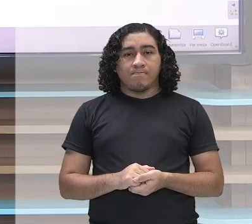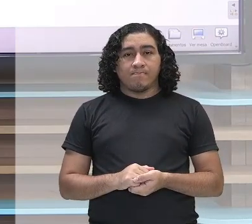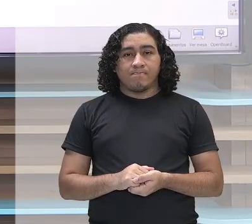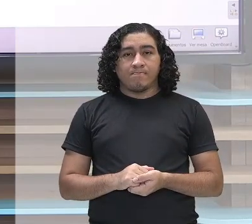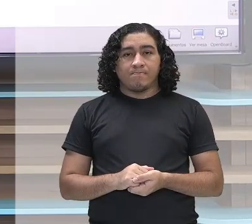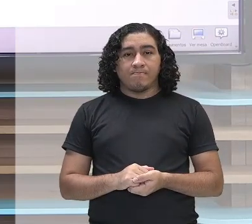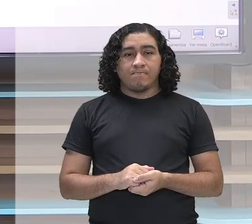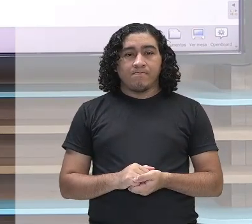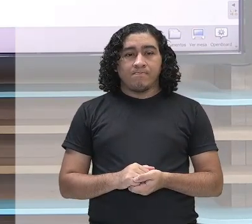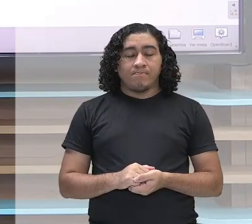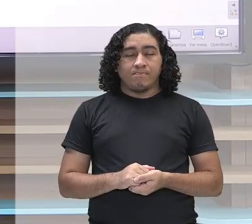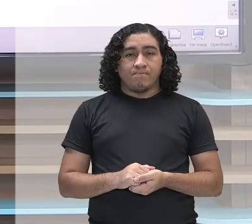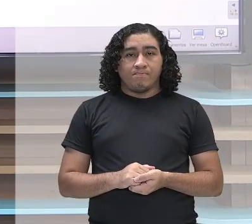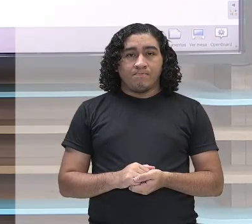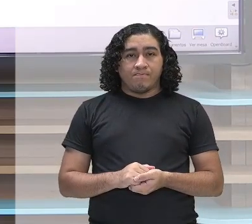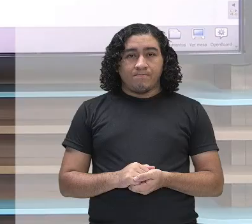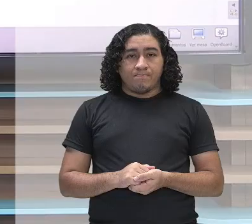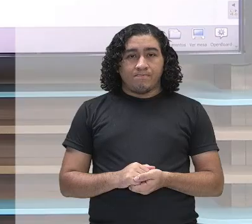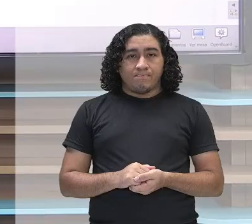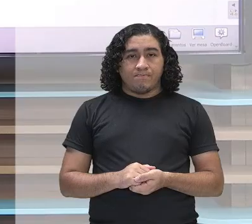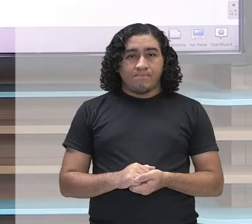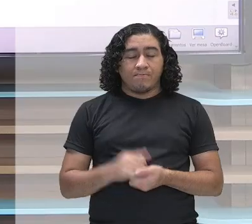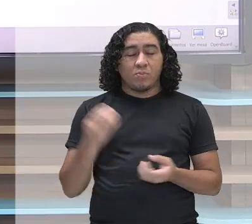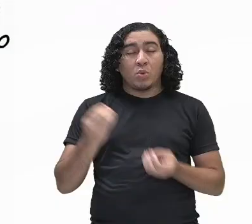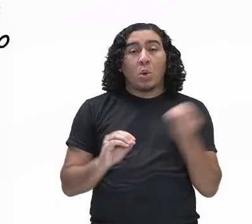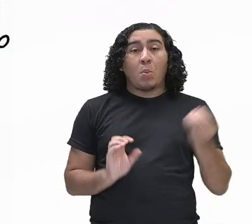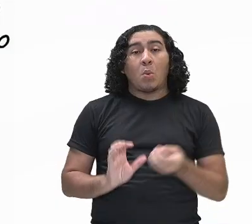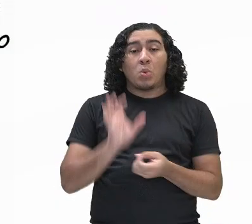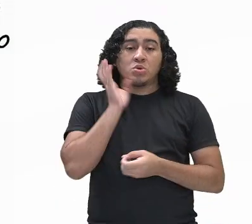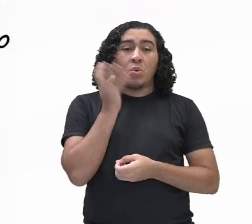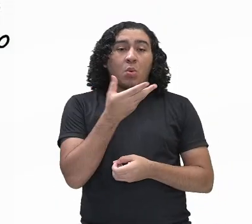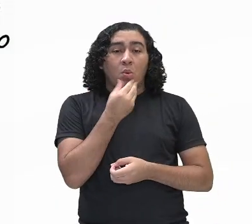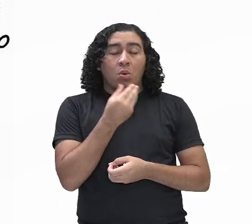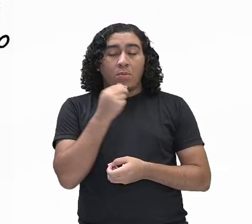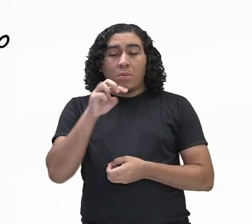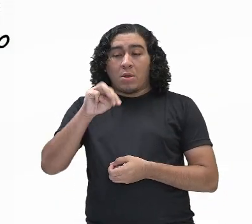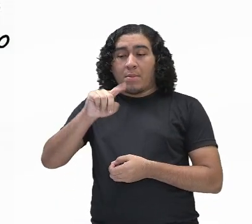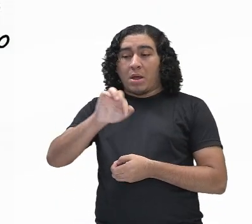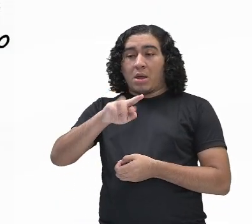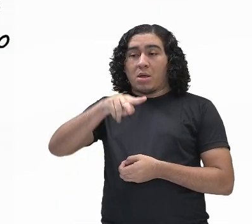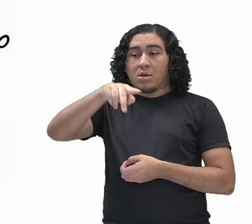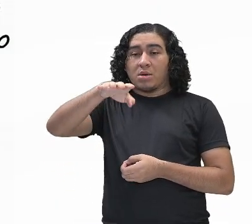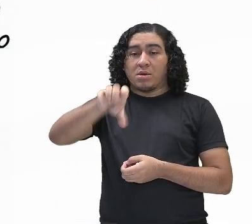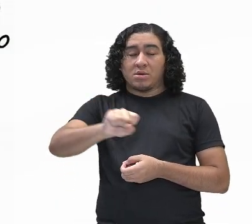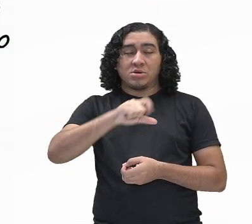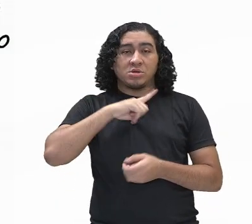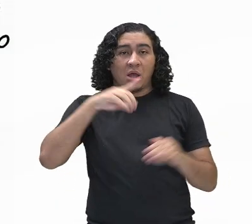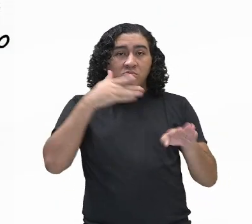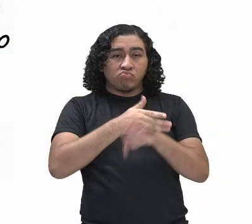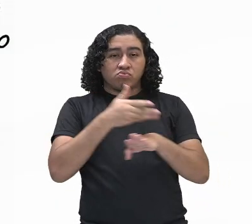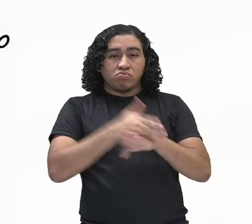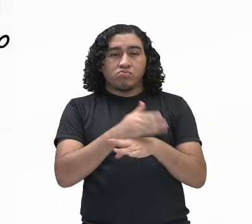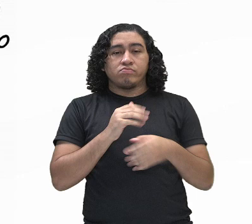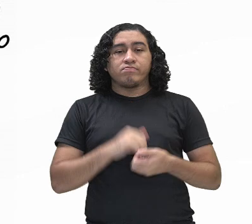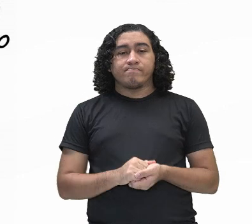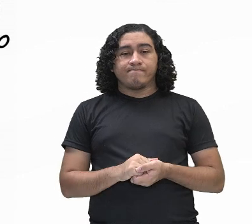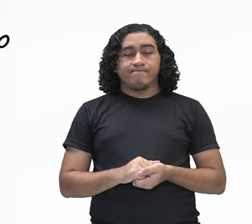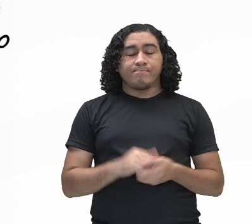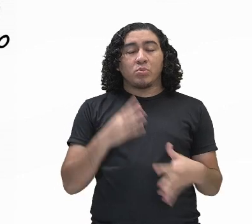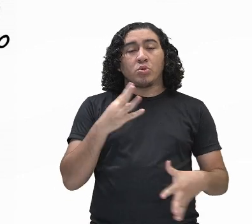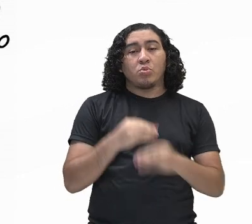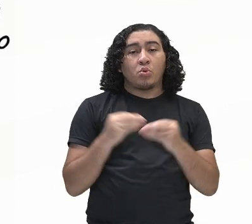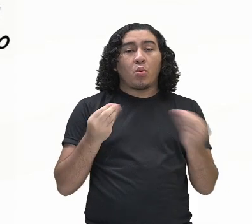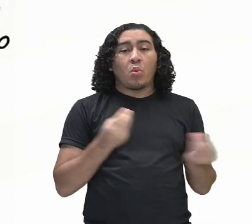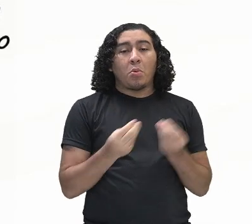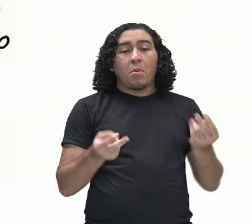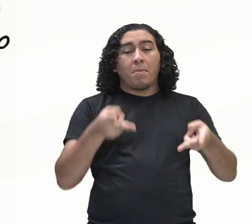a atuação no Marquês de Pombal, né? E a gente tem que isso tudo contribuiu aí, olha, a gente